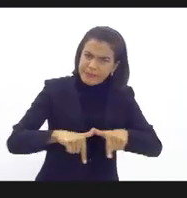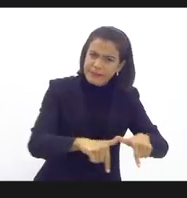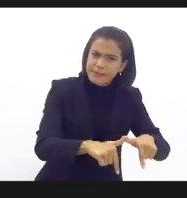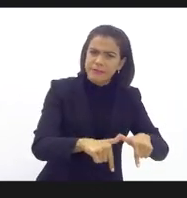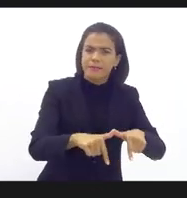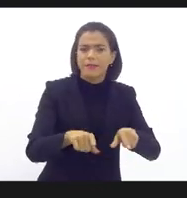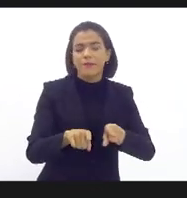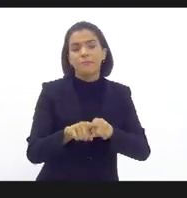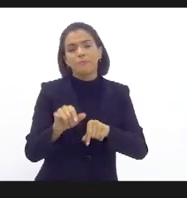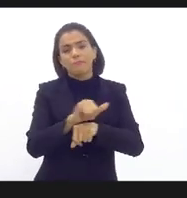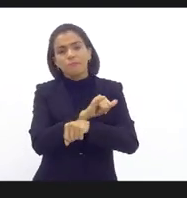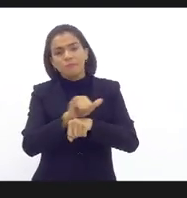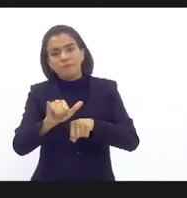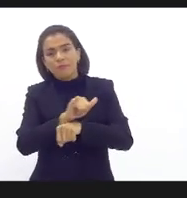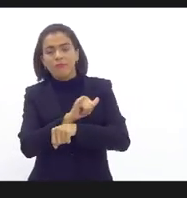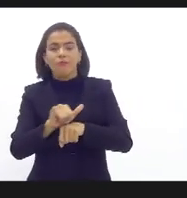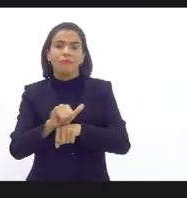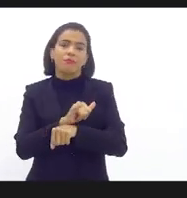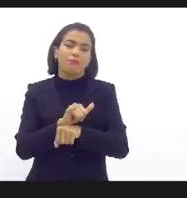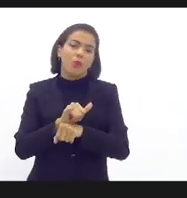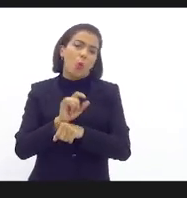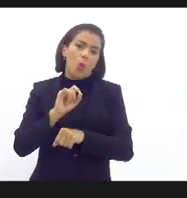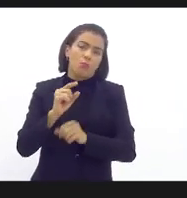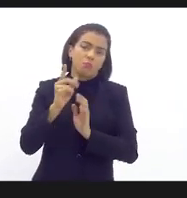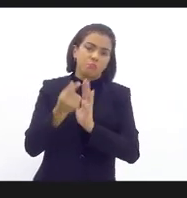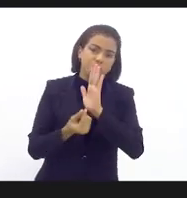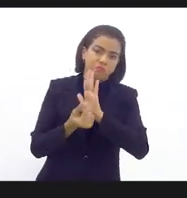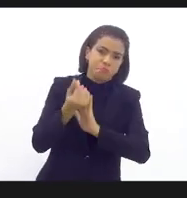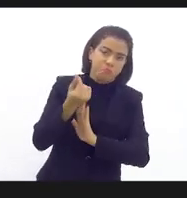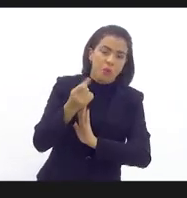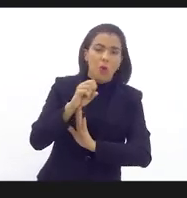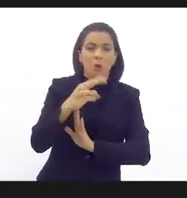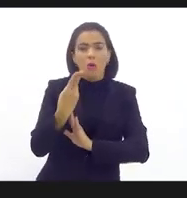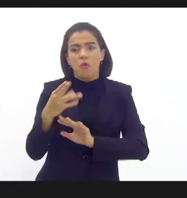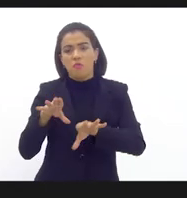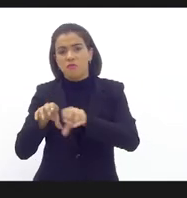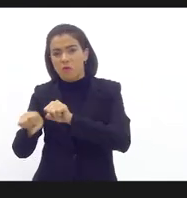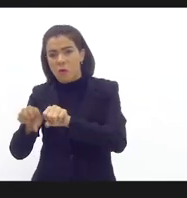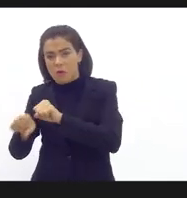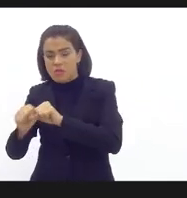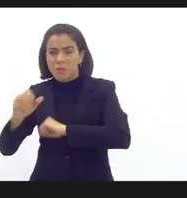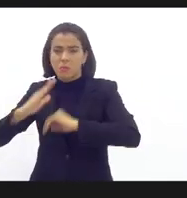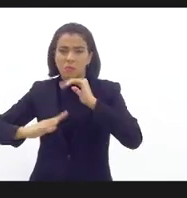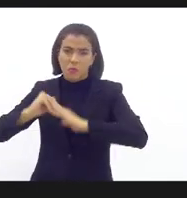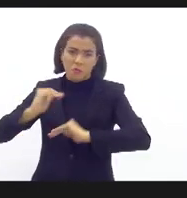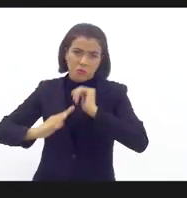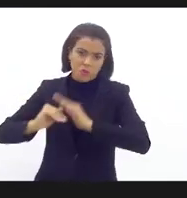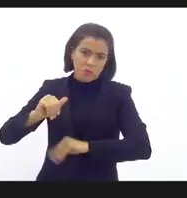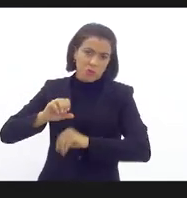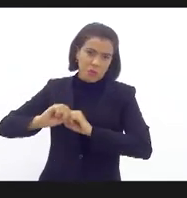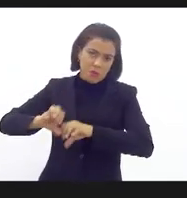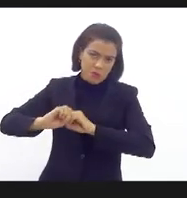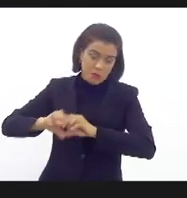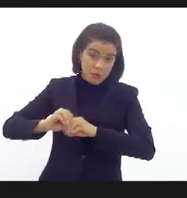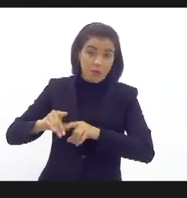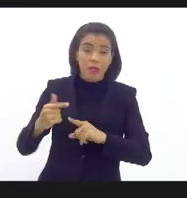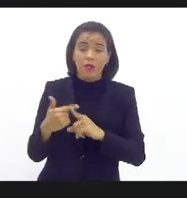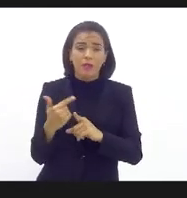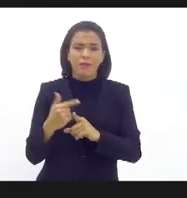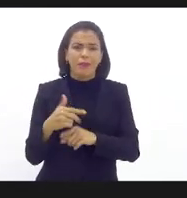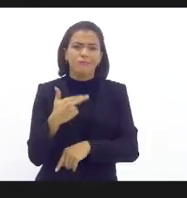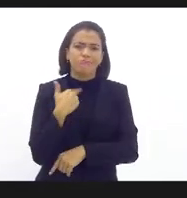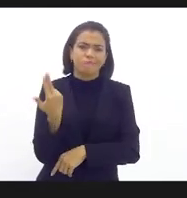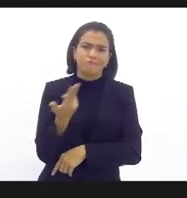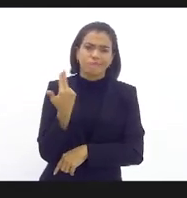por meio de dotação orçamentária, por meio de formação dos profissionais da educação, porque você não pode